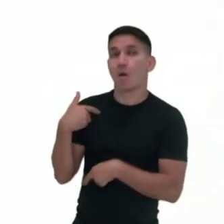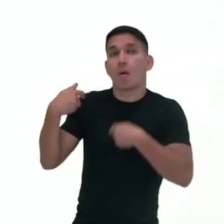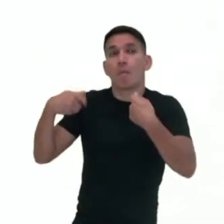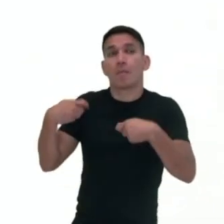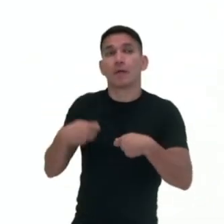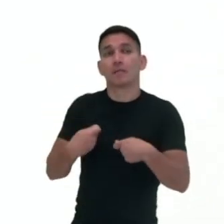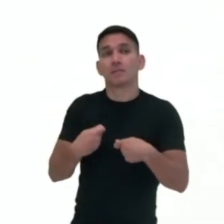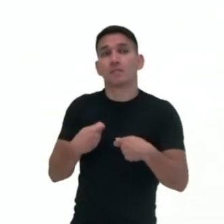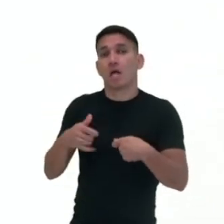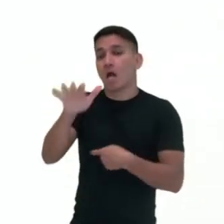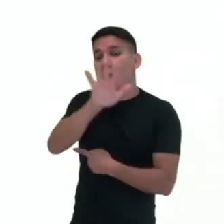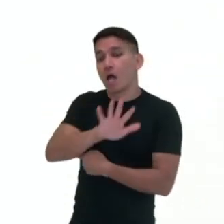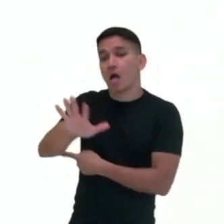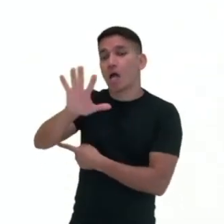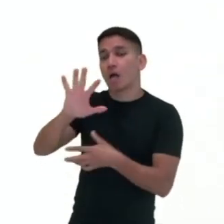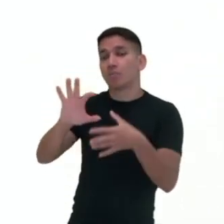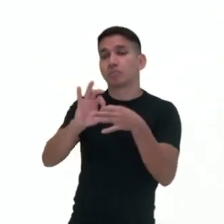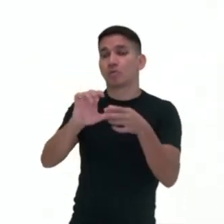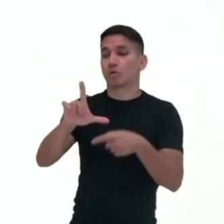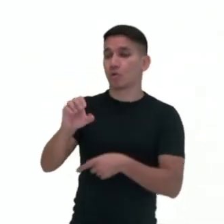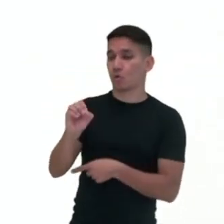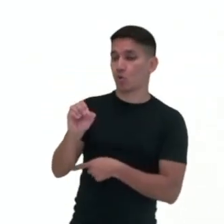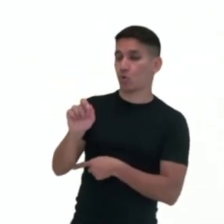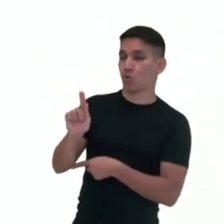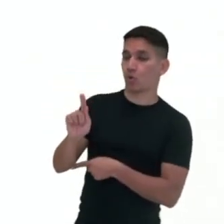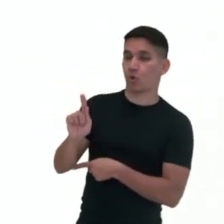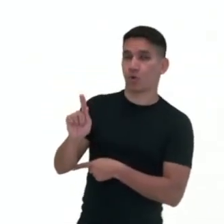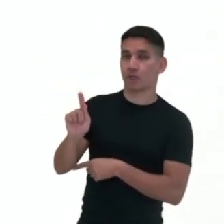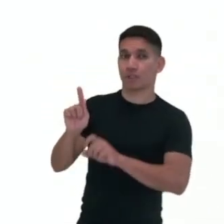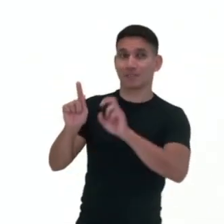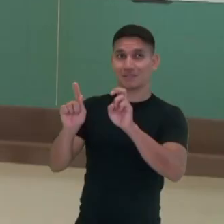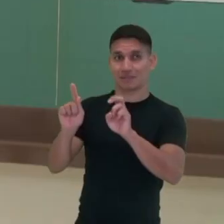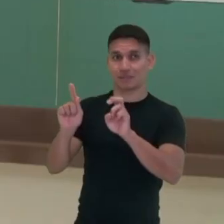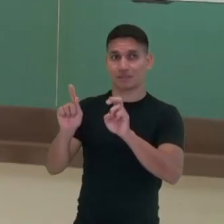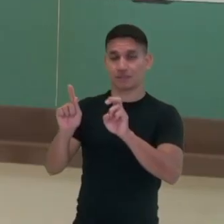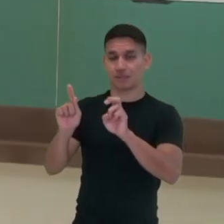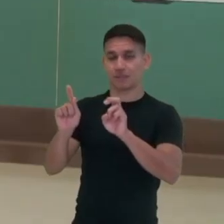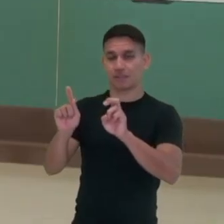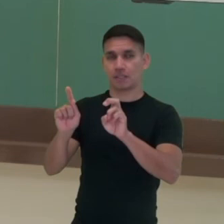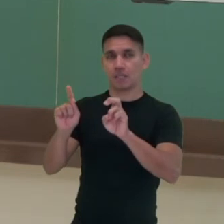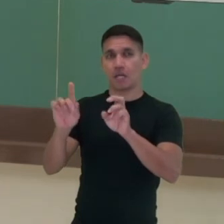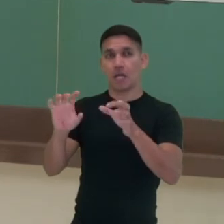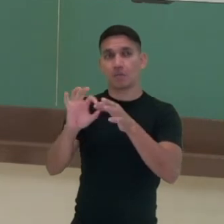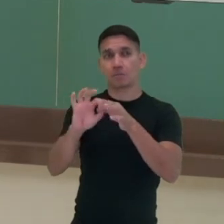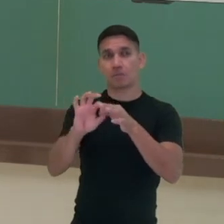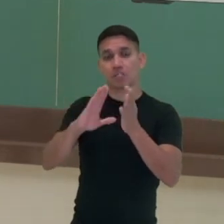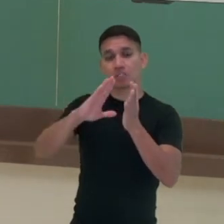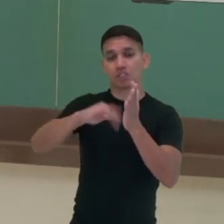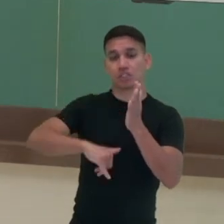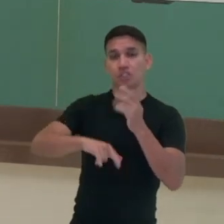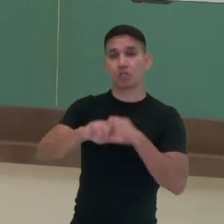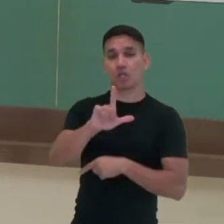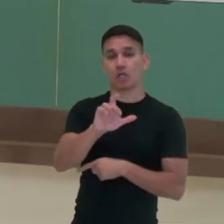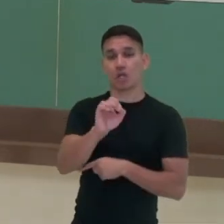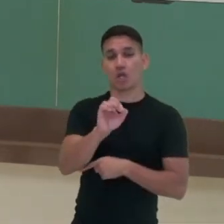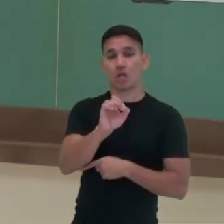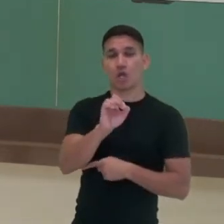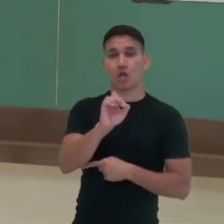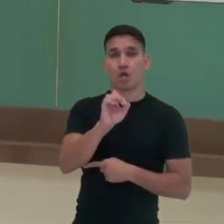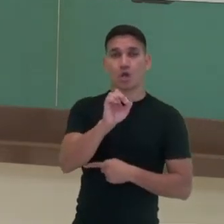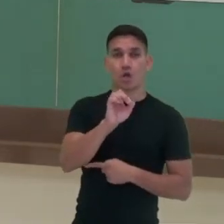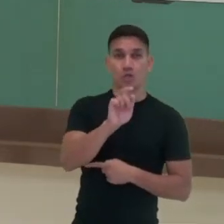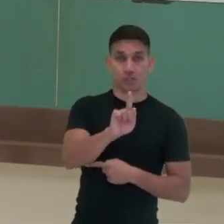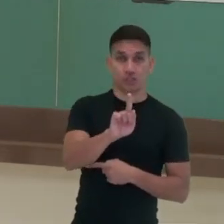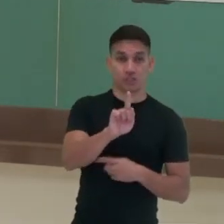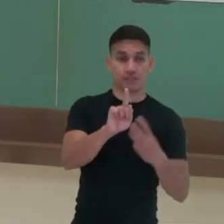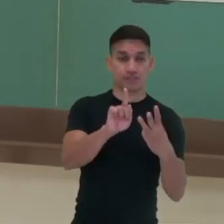preciso calcular o logaritmo de 5 e dele descontar o logaritmo de 3, né? Então,